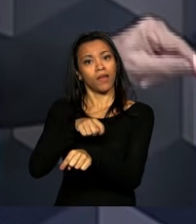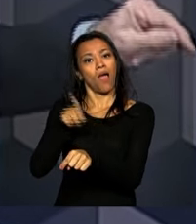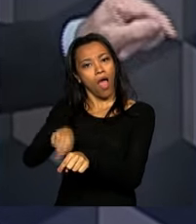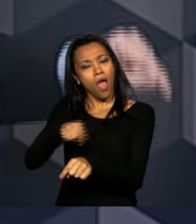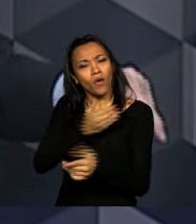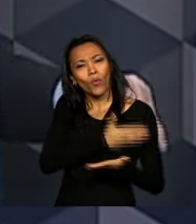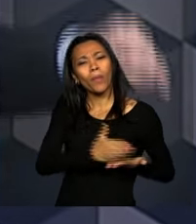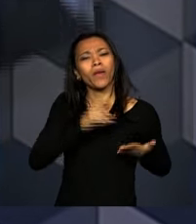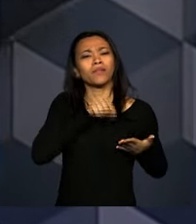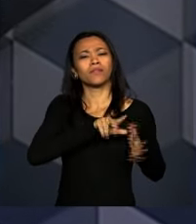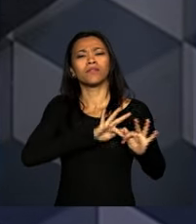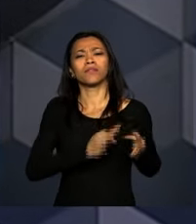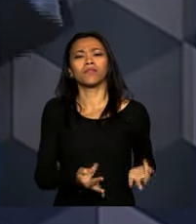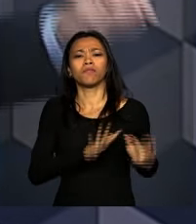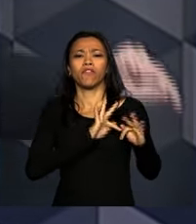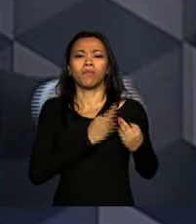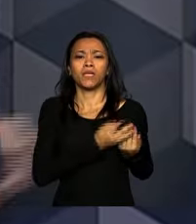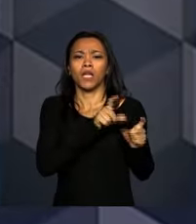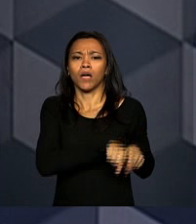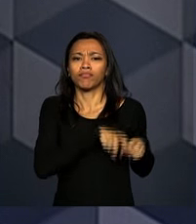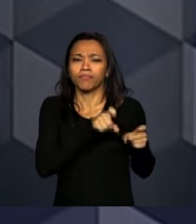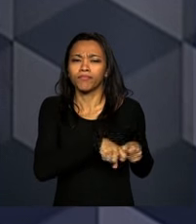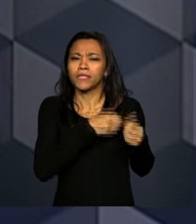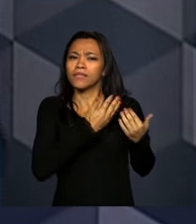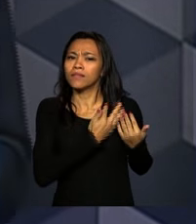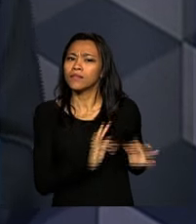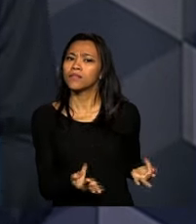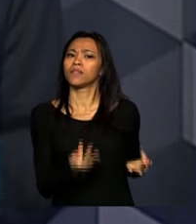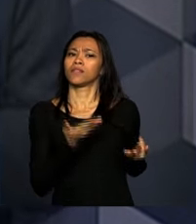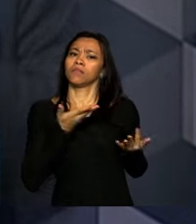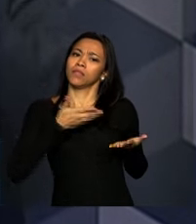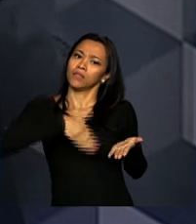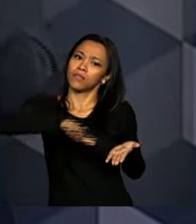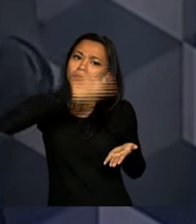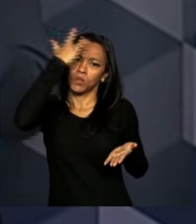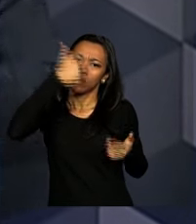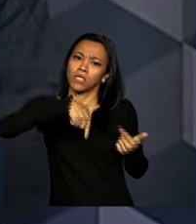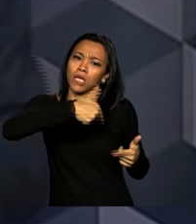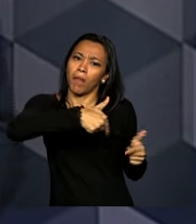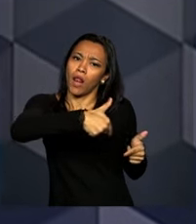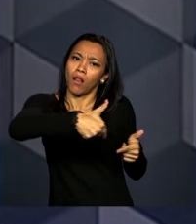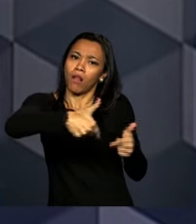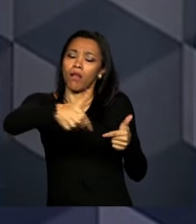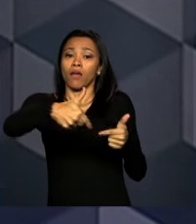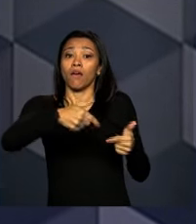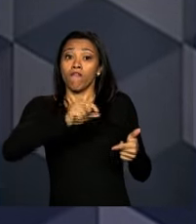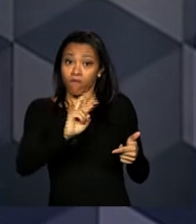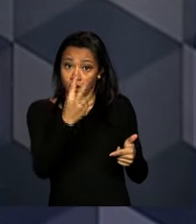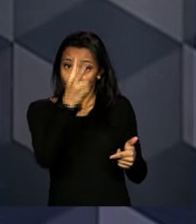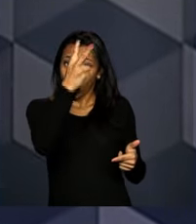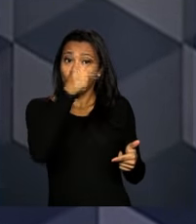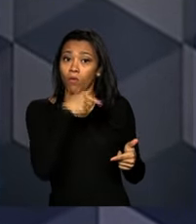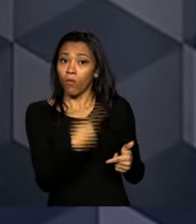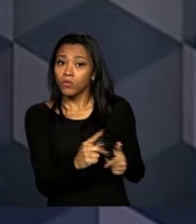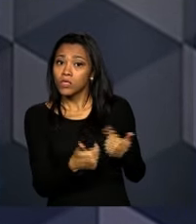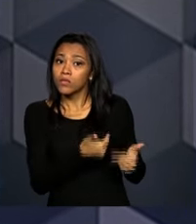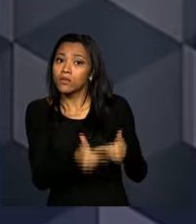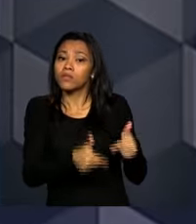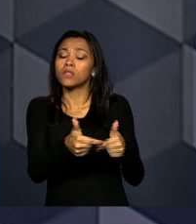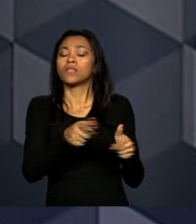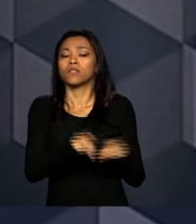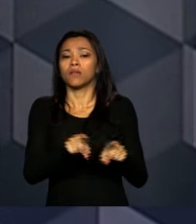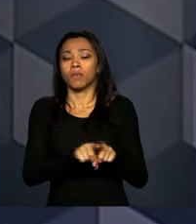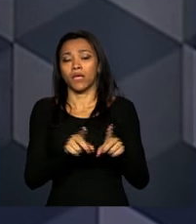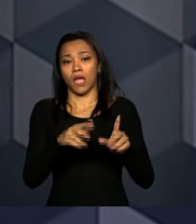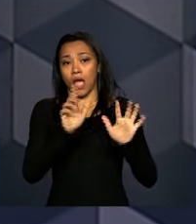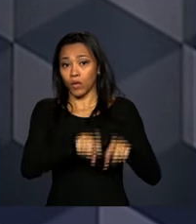agricultura familiar, dos pequenos e médios produtores rurais, agregarmos valor, inserirmos a agricultura